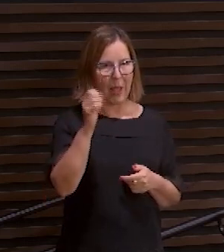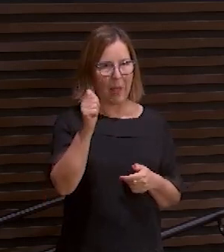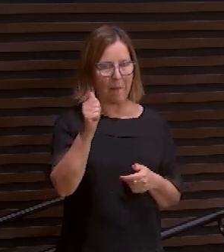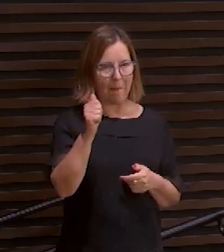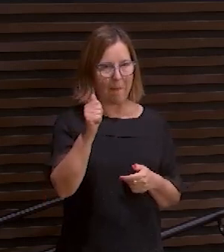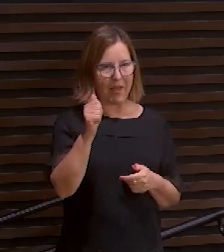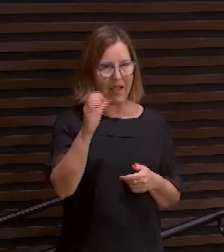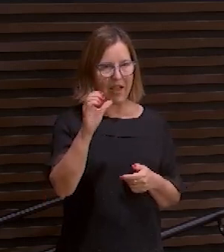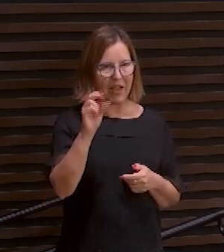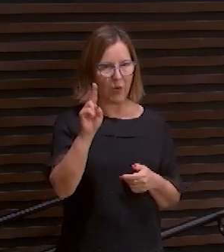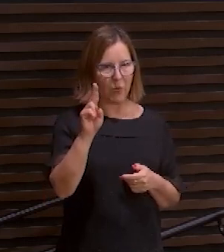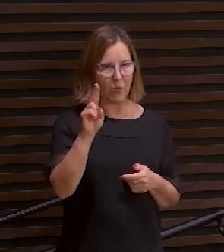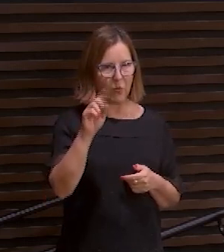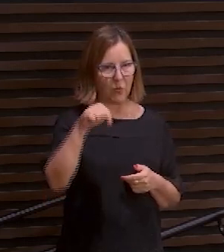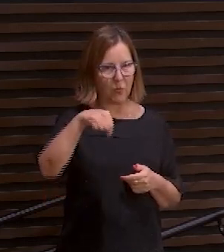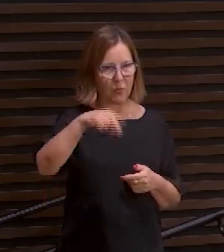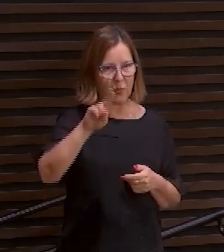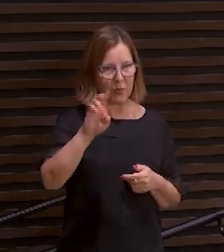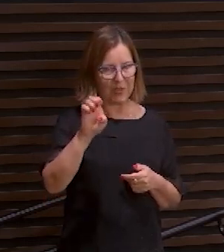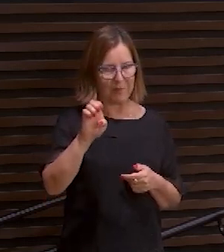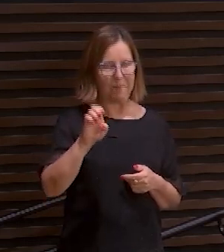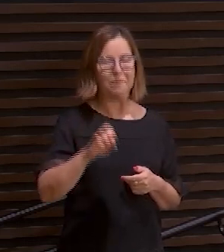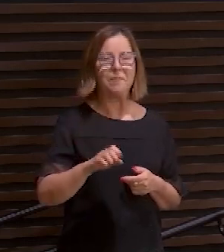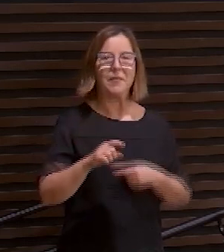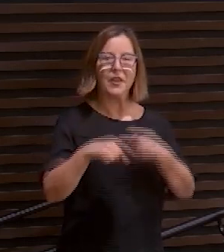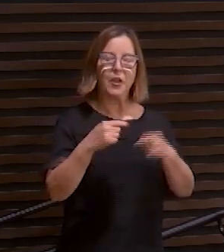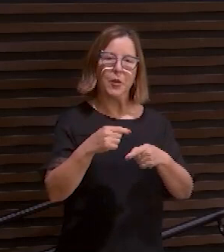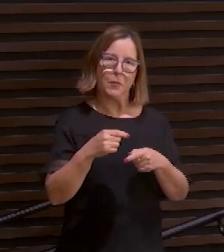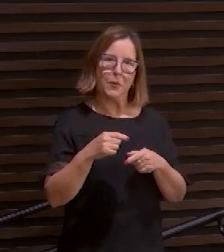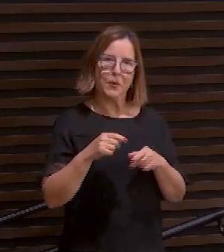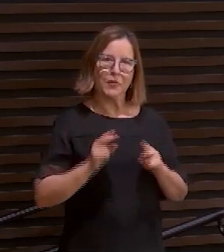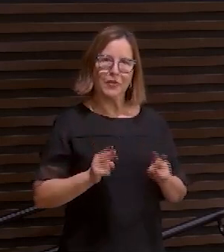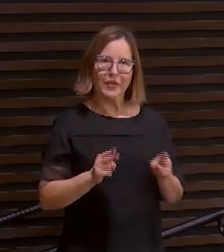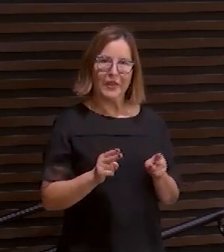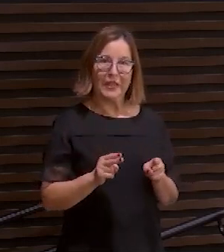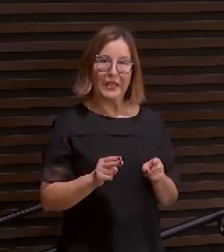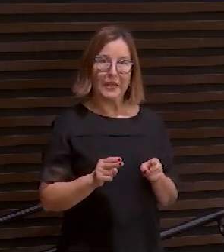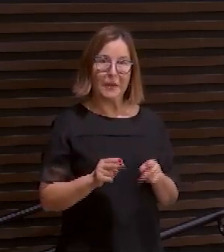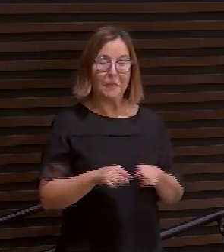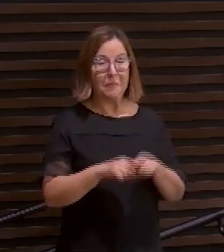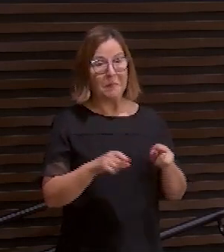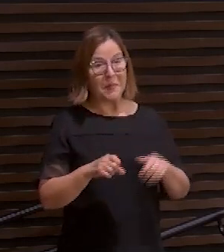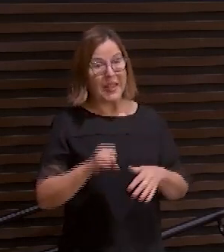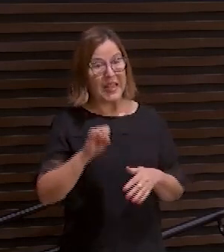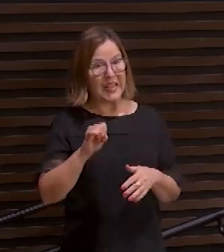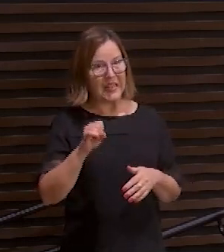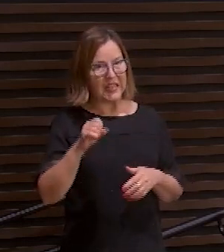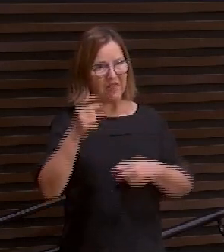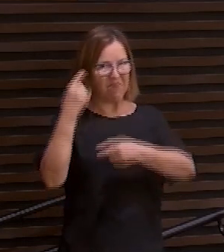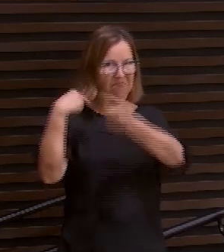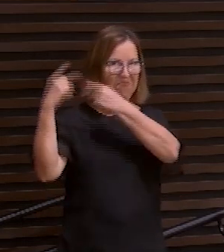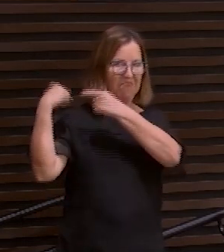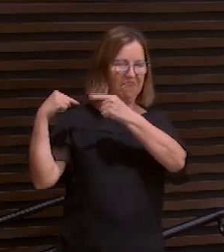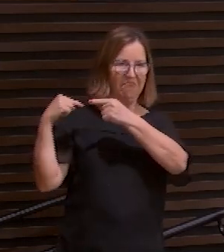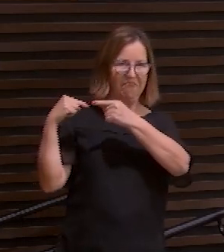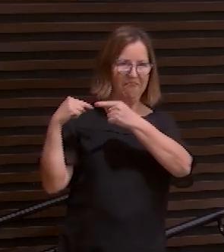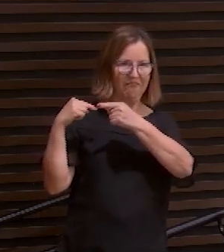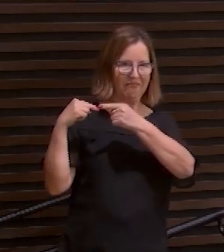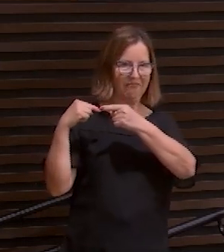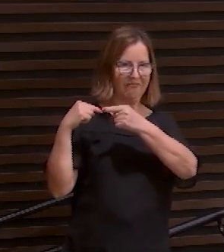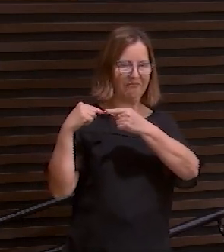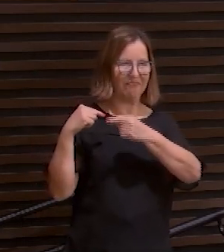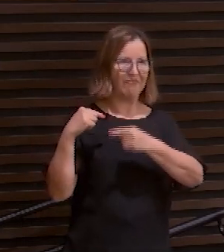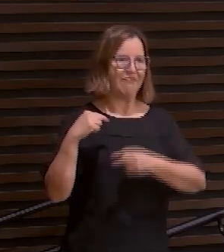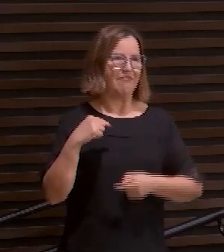E em seguida ele diz: e se retroceder, nele não se